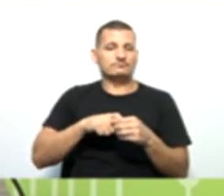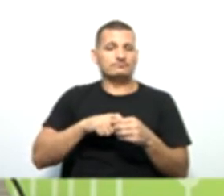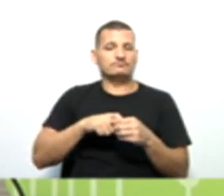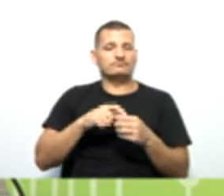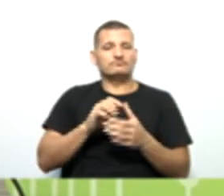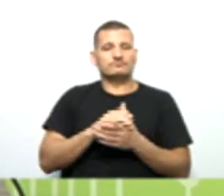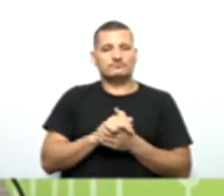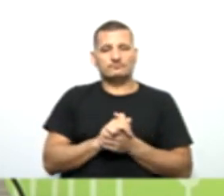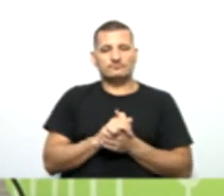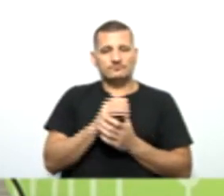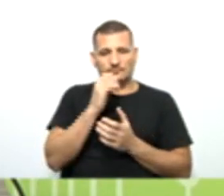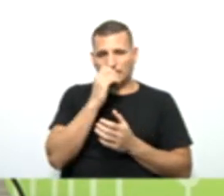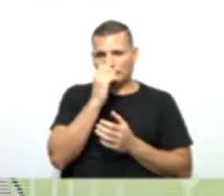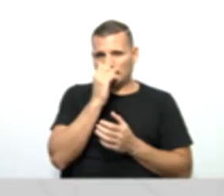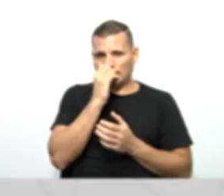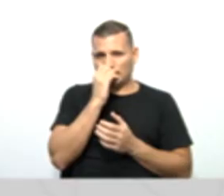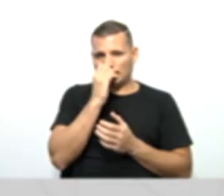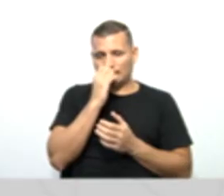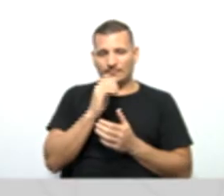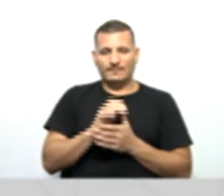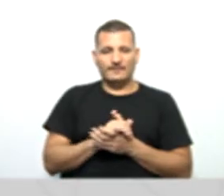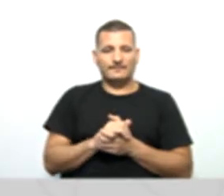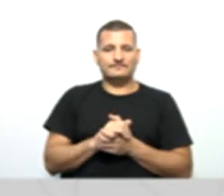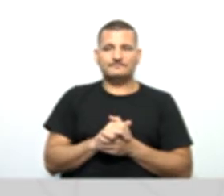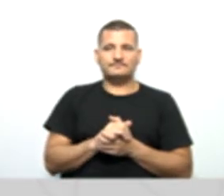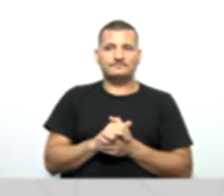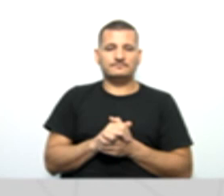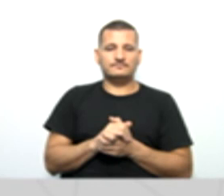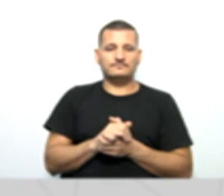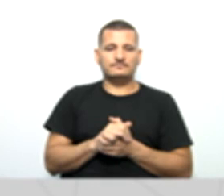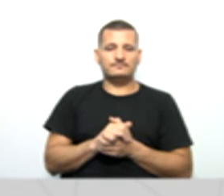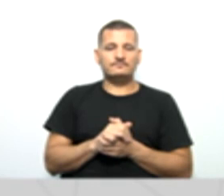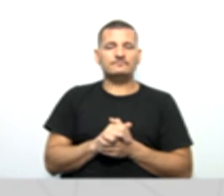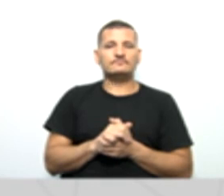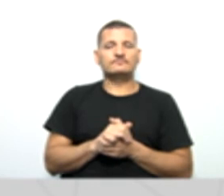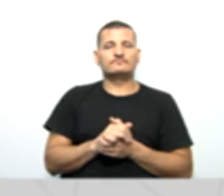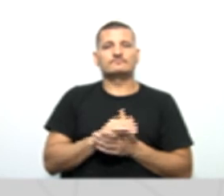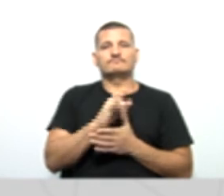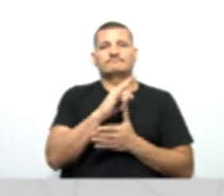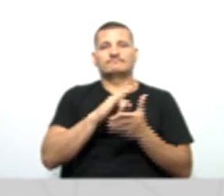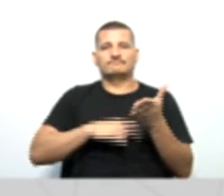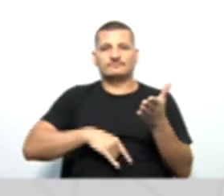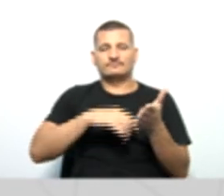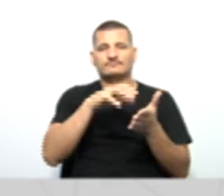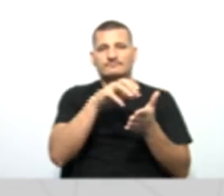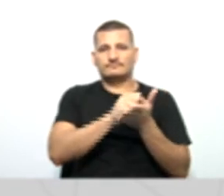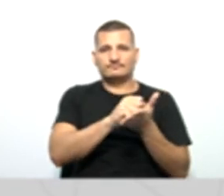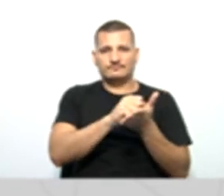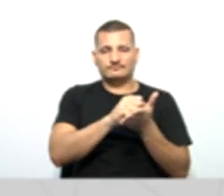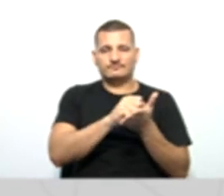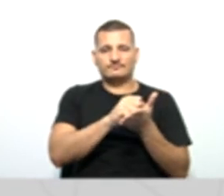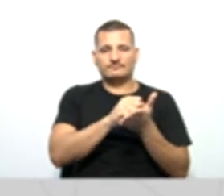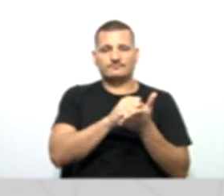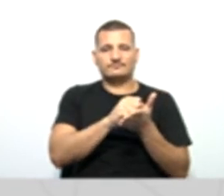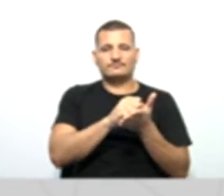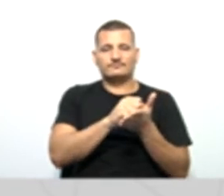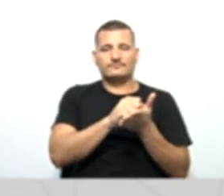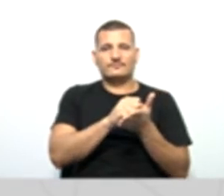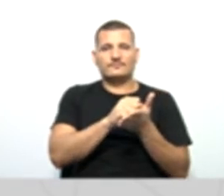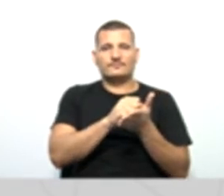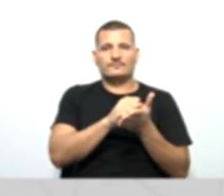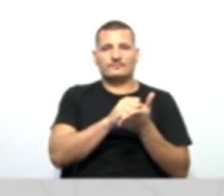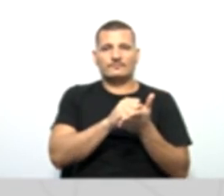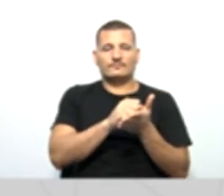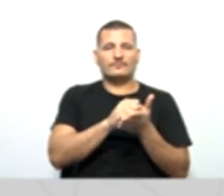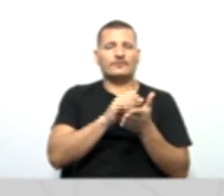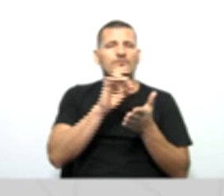melhor forma possível. Tá? E por último, gente, a gente tem a atividade de documentar. Ou seja, não deixe nada ficar na